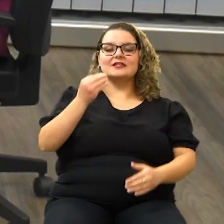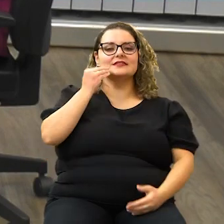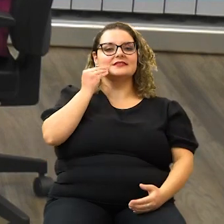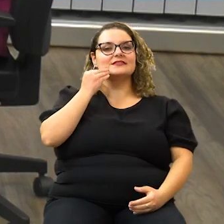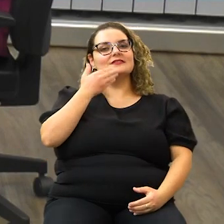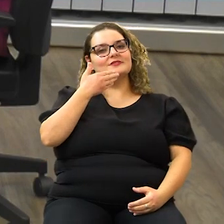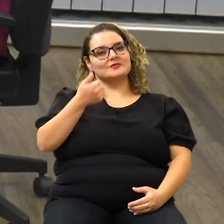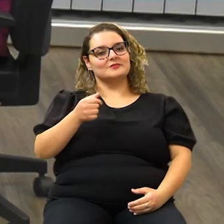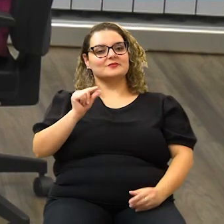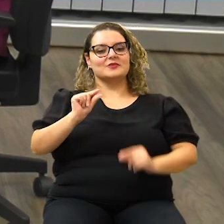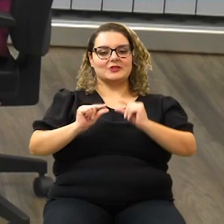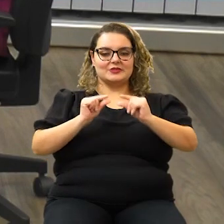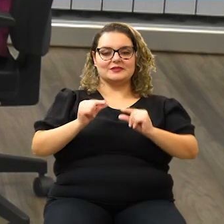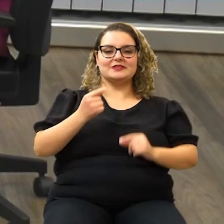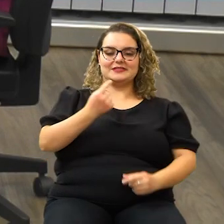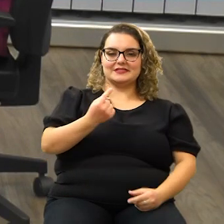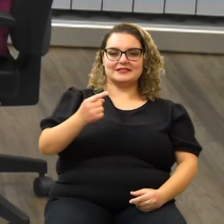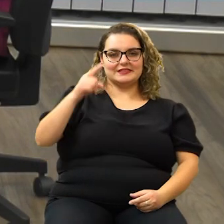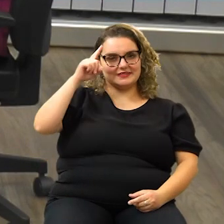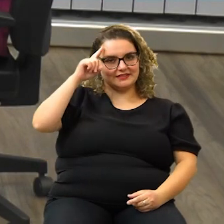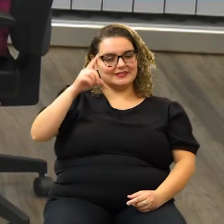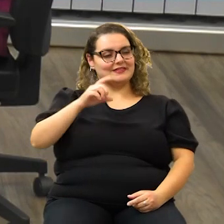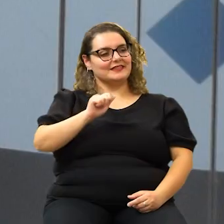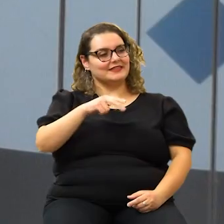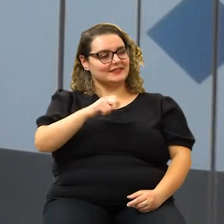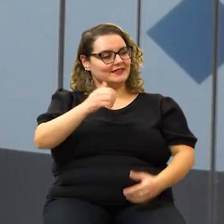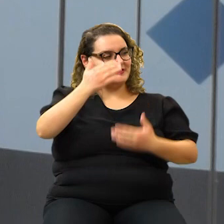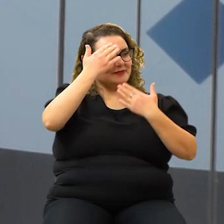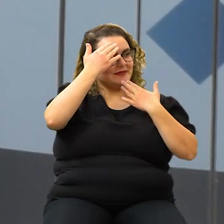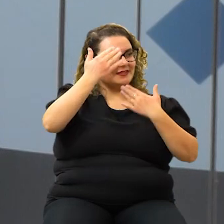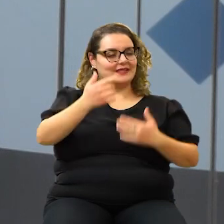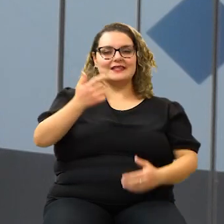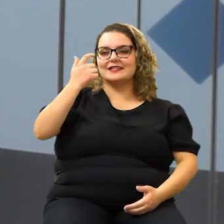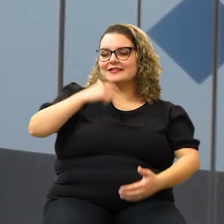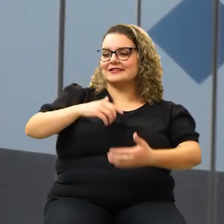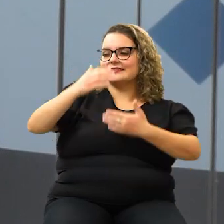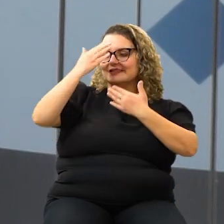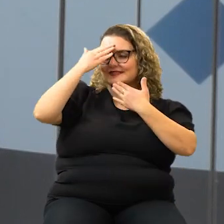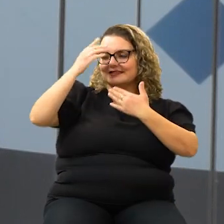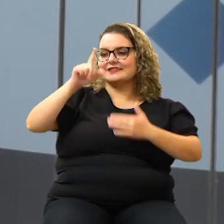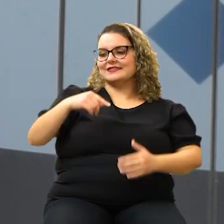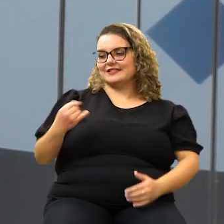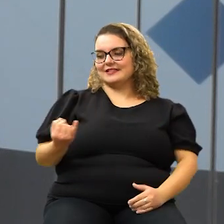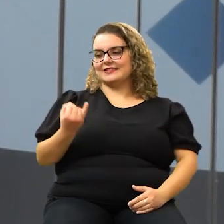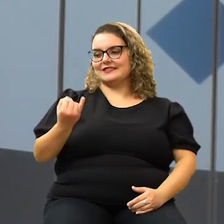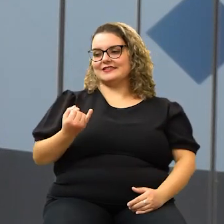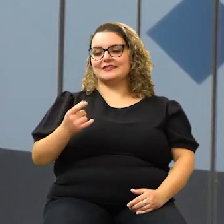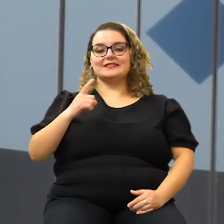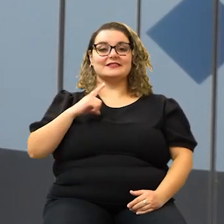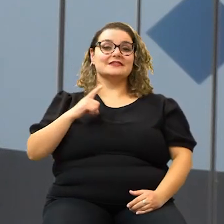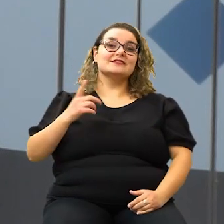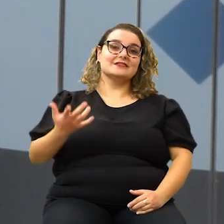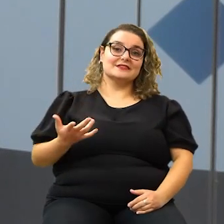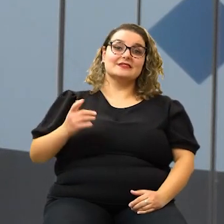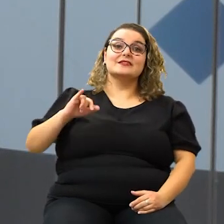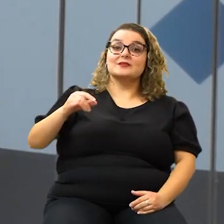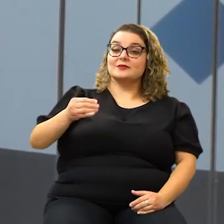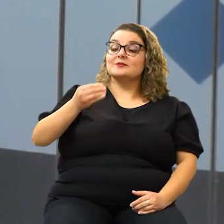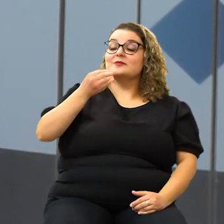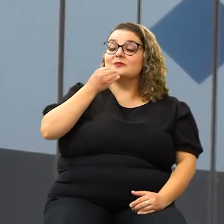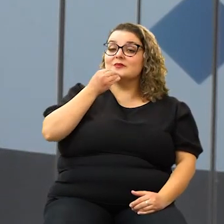um pouquinho a cada dia. Ana, muito obrigada. Muito obrigada, e muito importante a gente ter a oportunidade